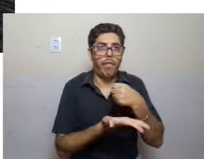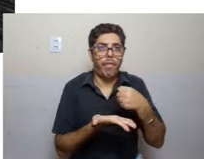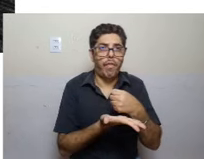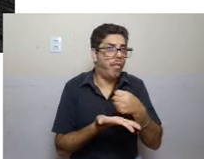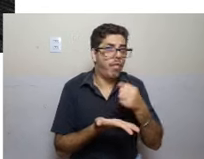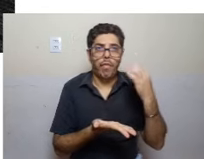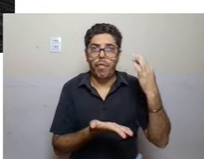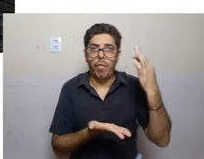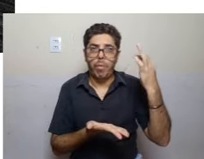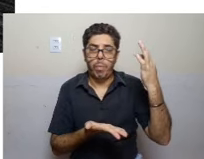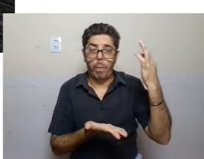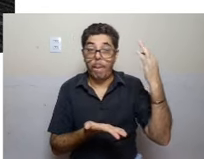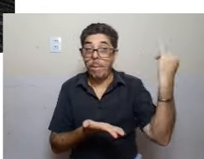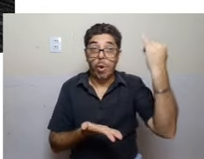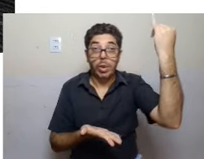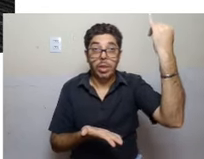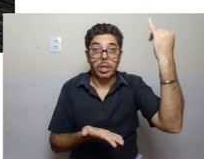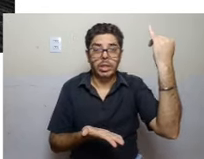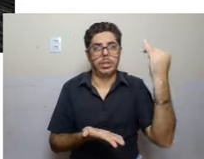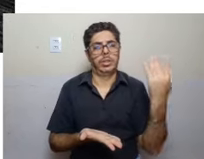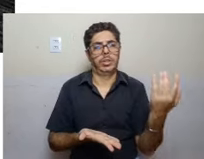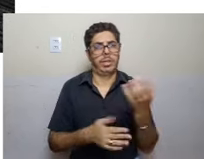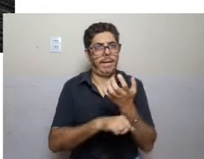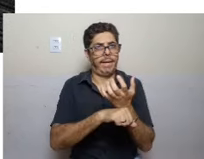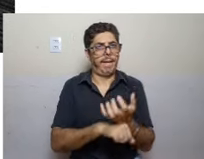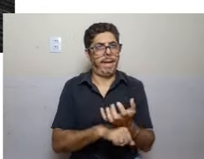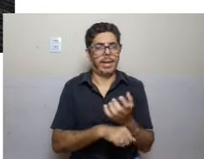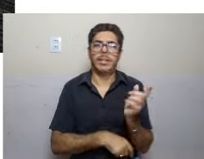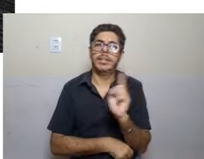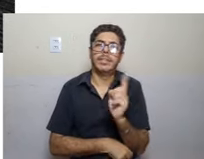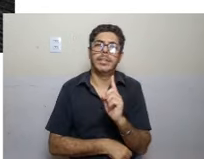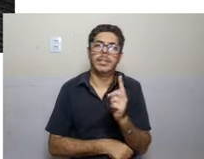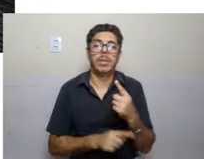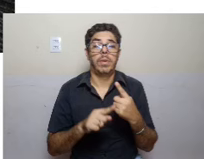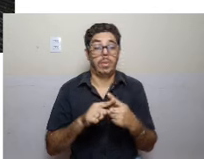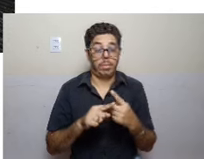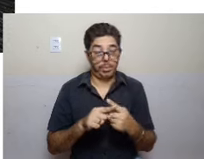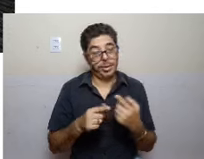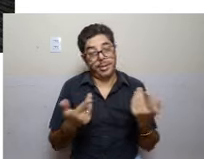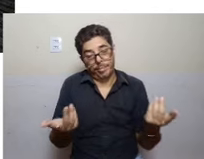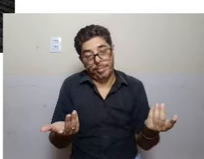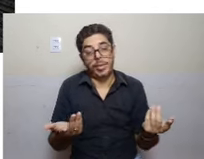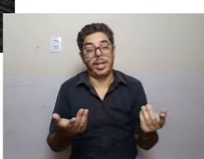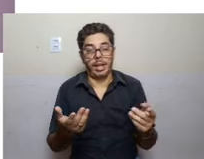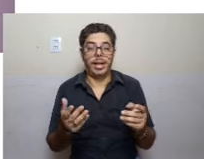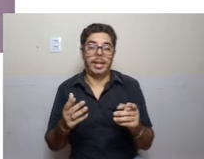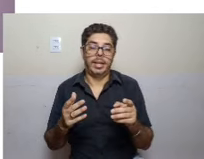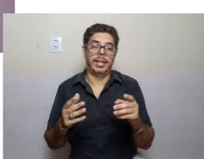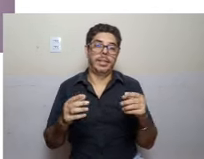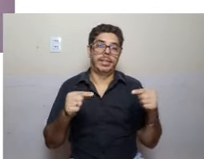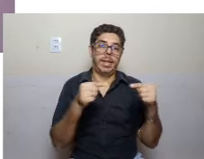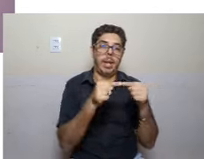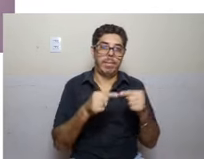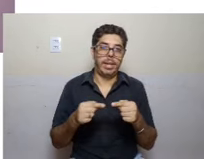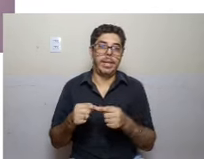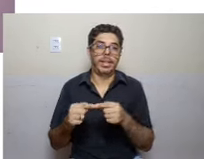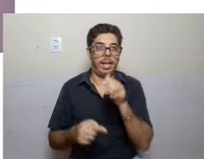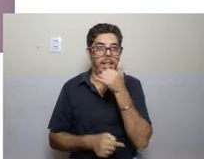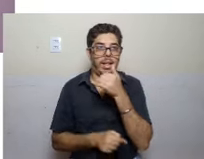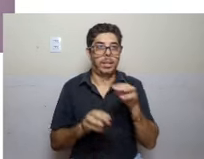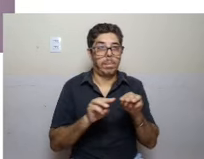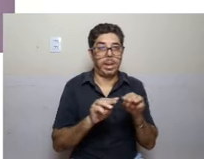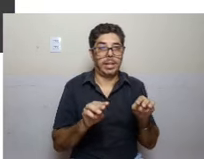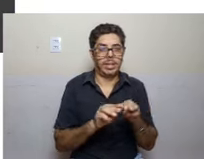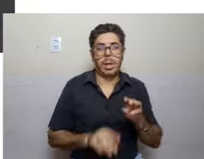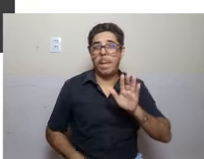contas, todas as propriedades do eletromagnetismo se relacionam de alguma forma com a carga elétrica. Mas há outras razões para as quais